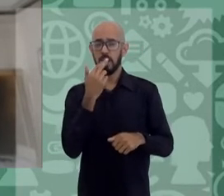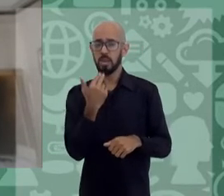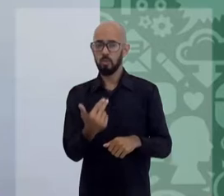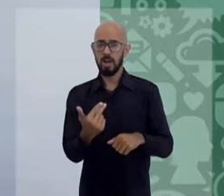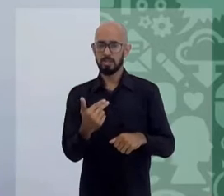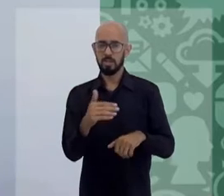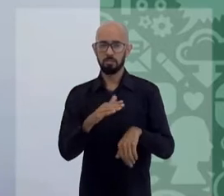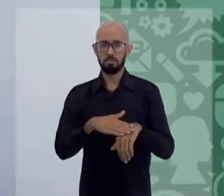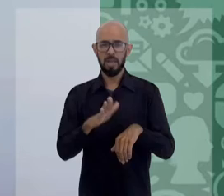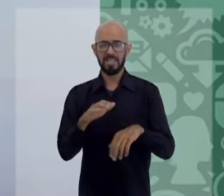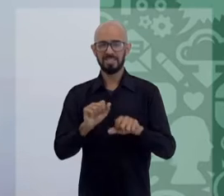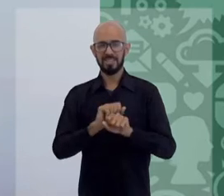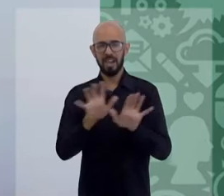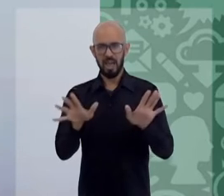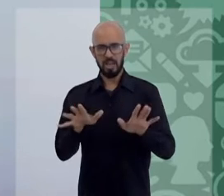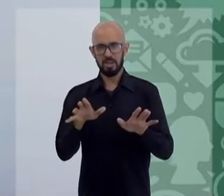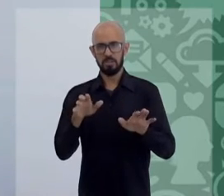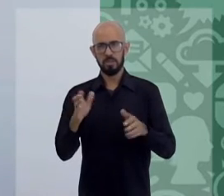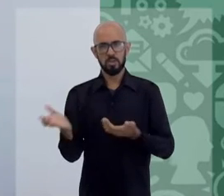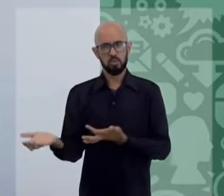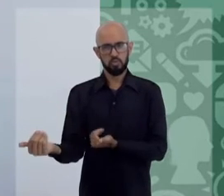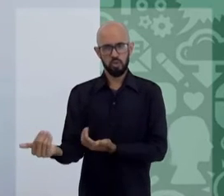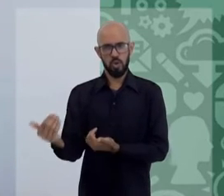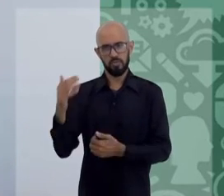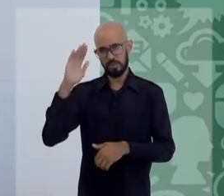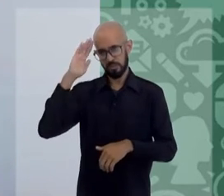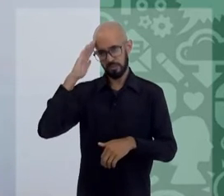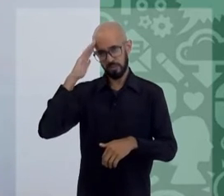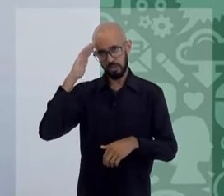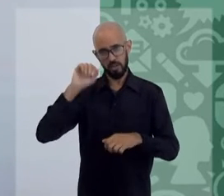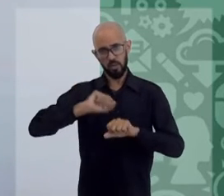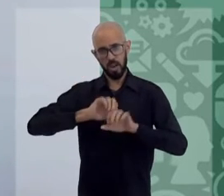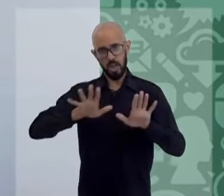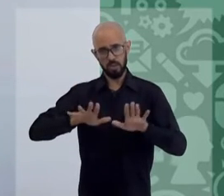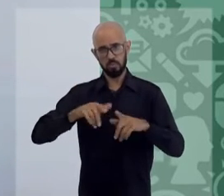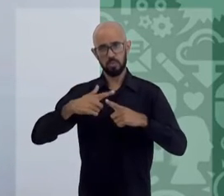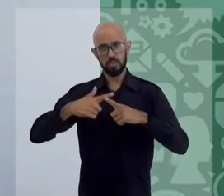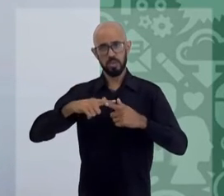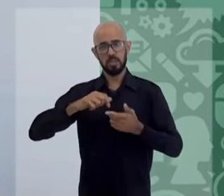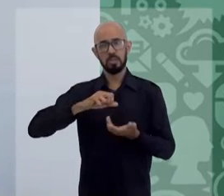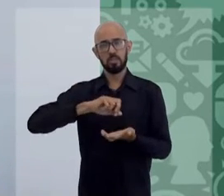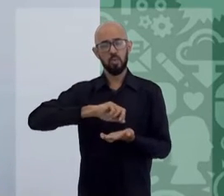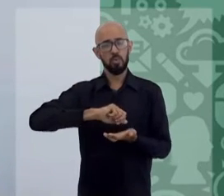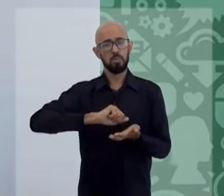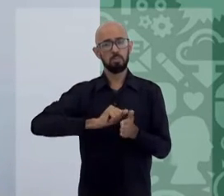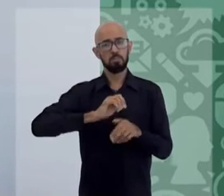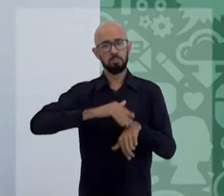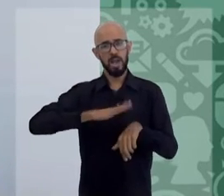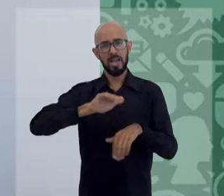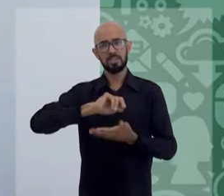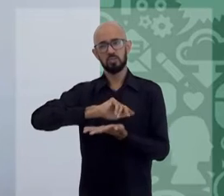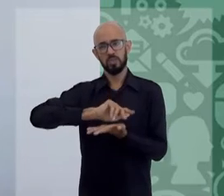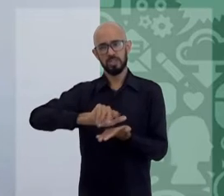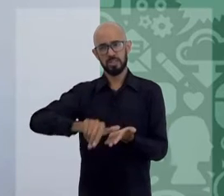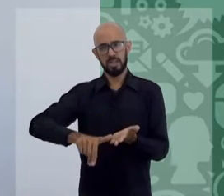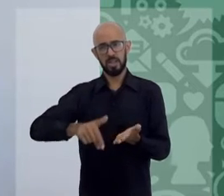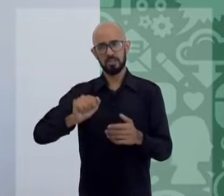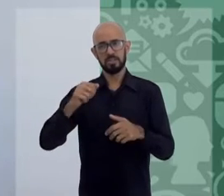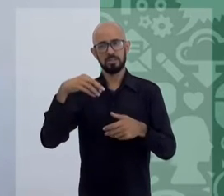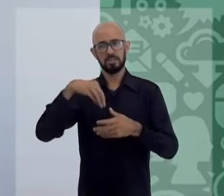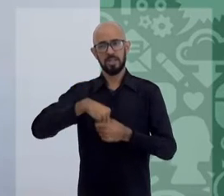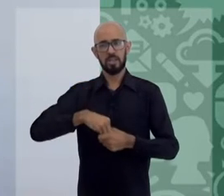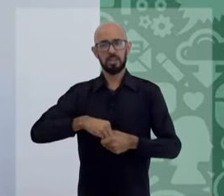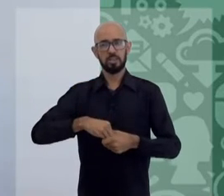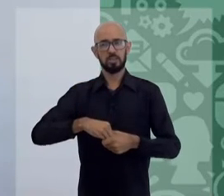uma linguagem mais acessível para ajudar esse jovem a se informar. Quanto mais diversidade dentro dos